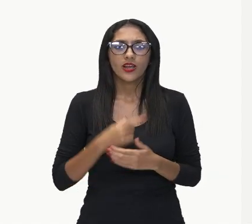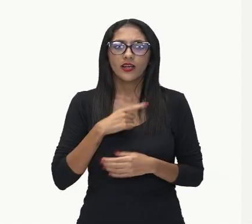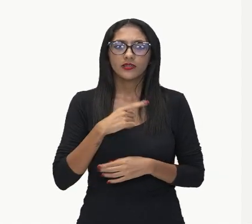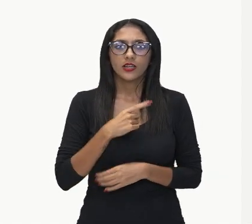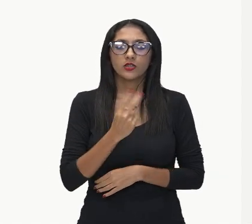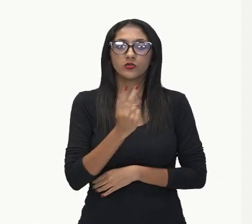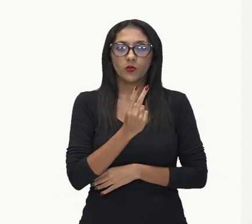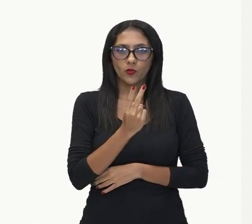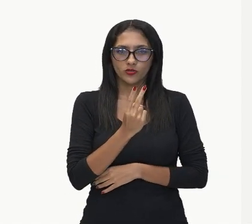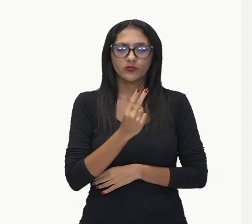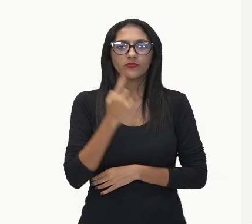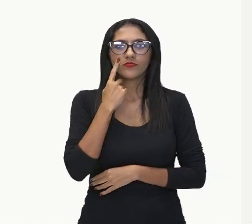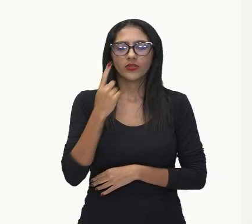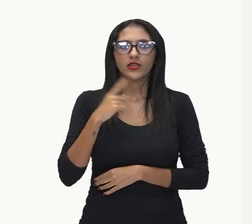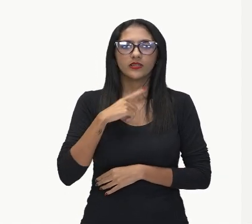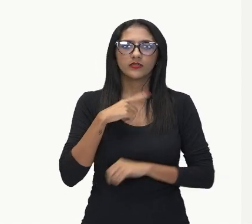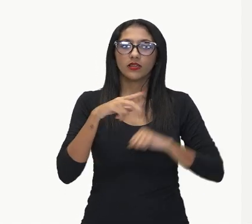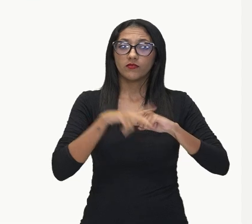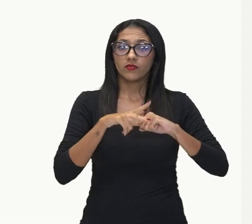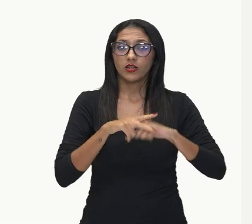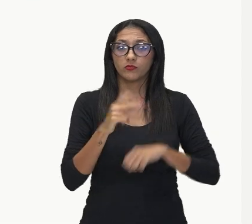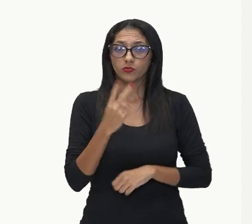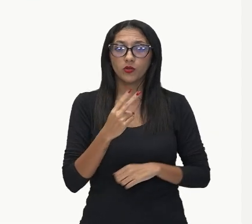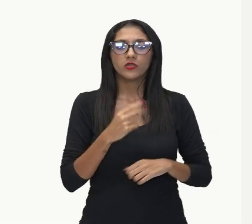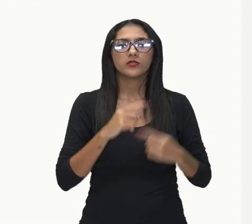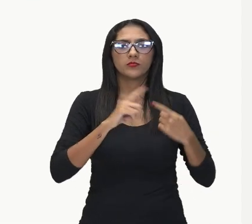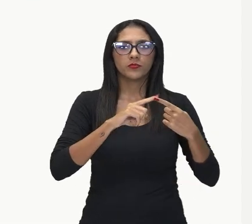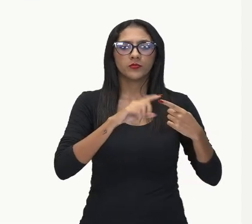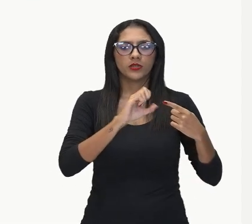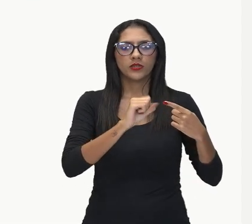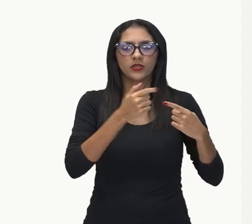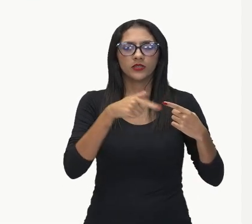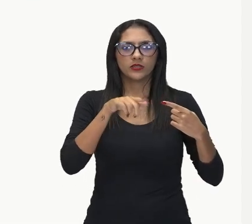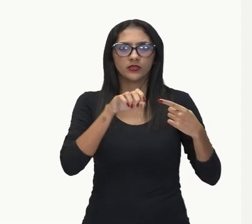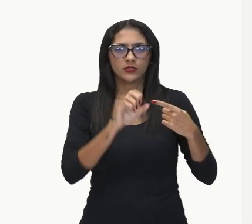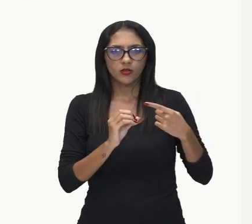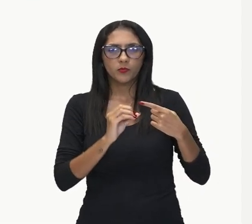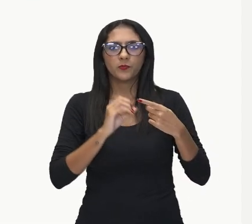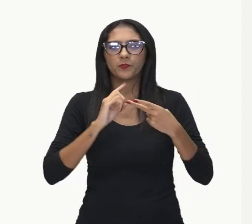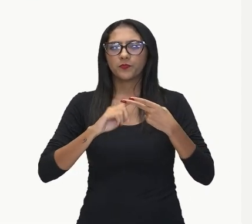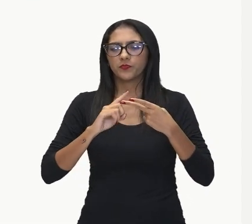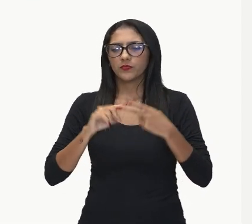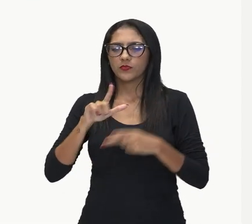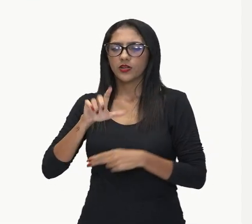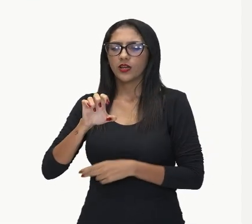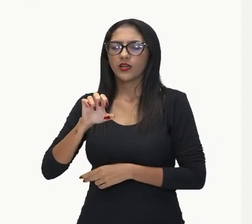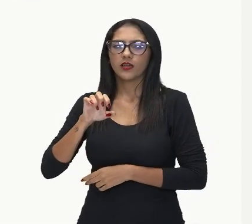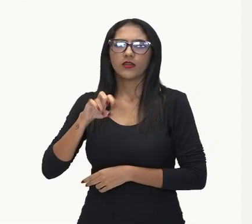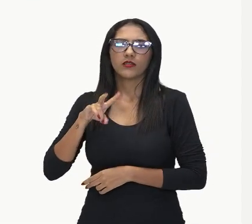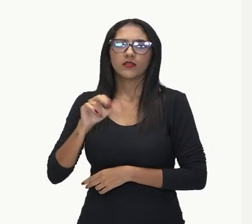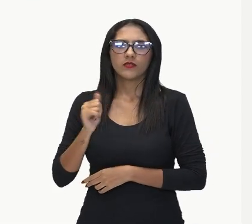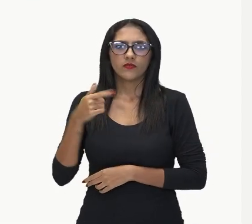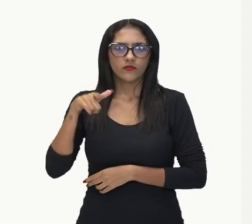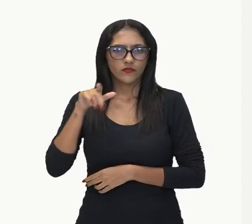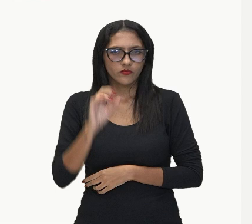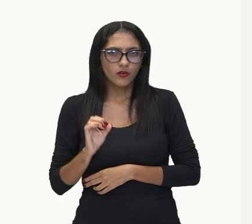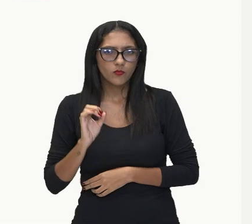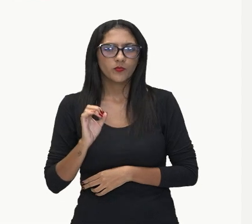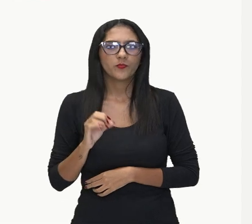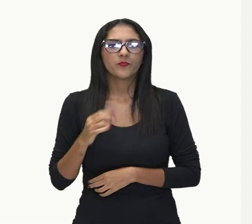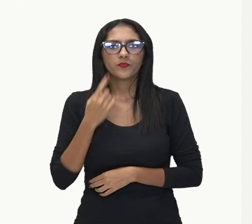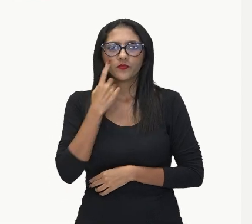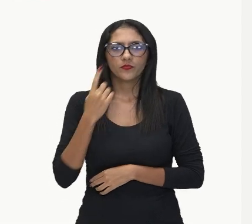o verbo ser, o verbo levar. Observem primeira oração, os monócitos são infectados